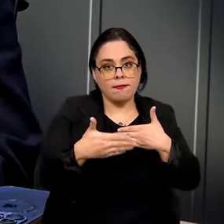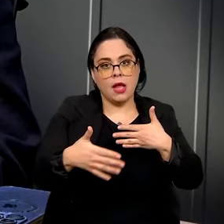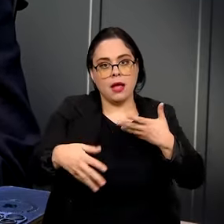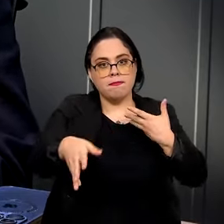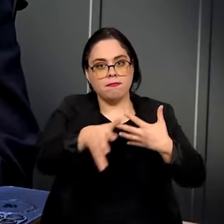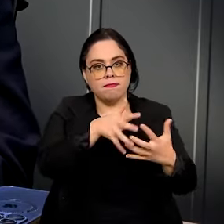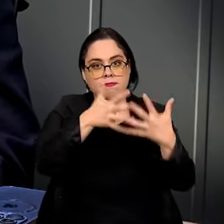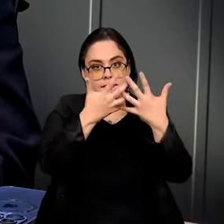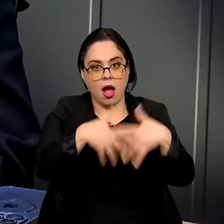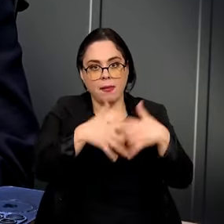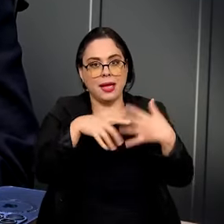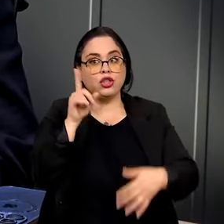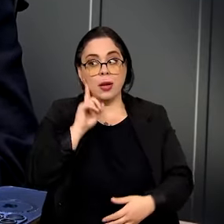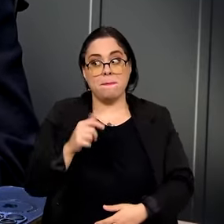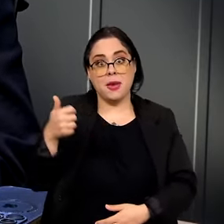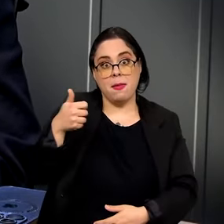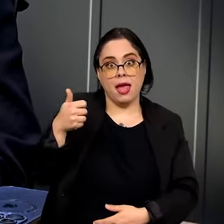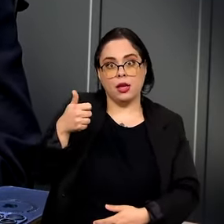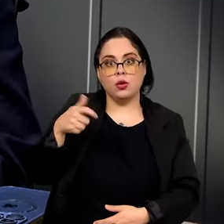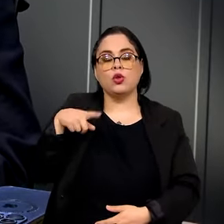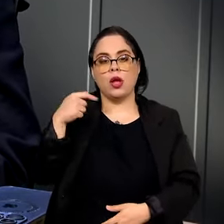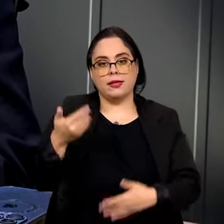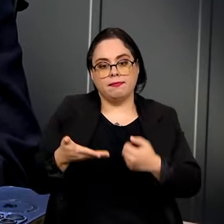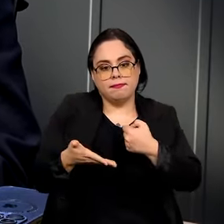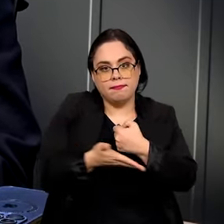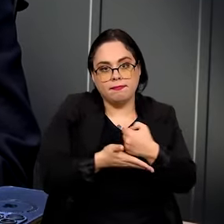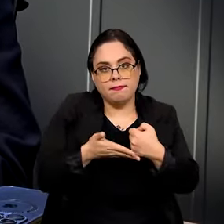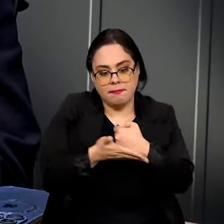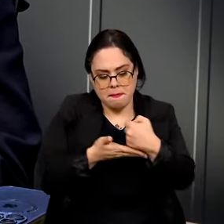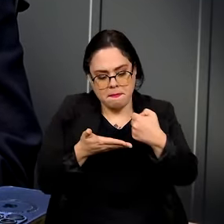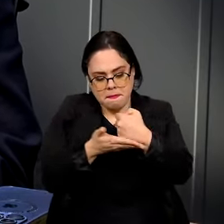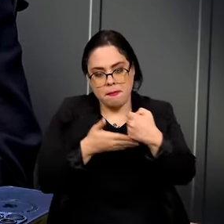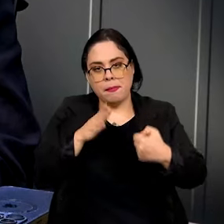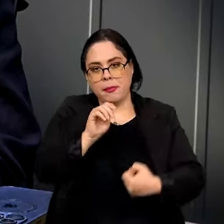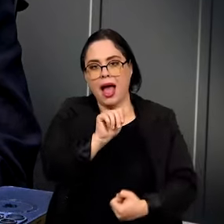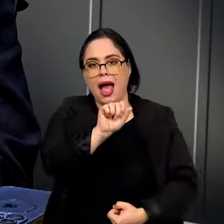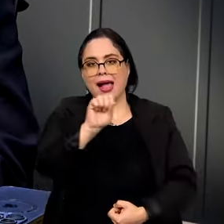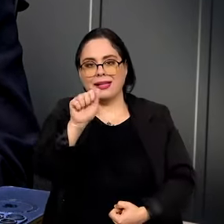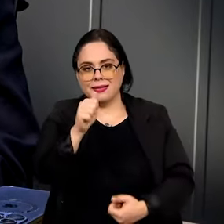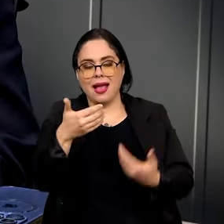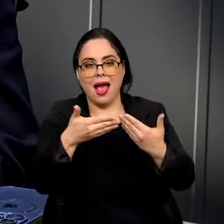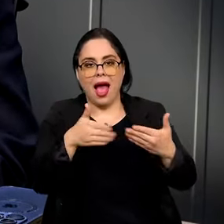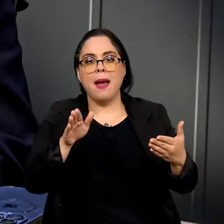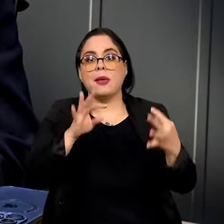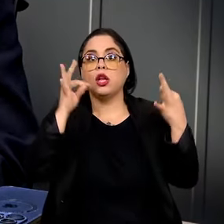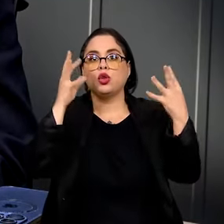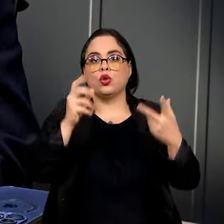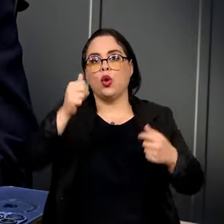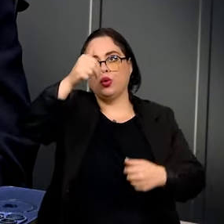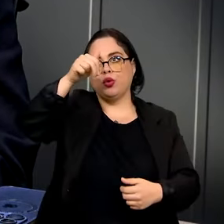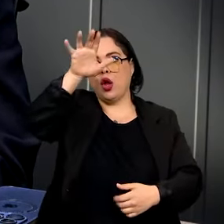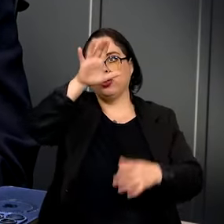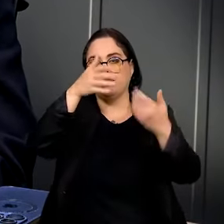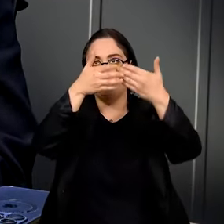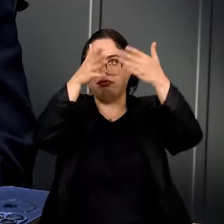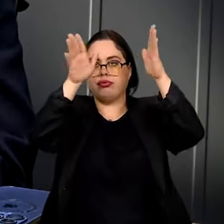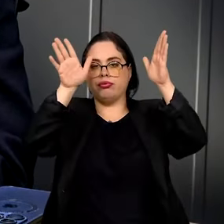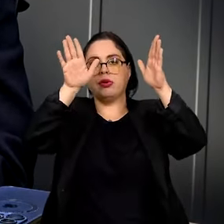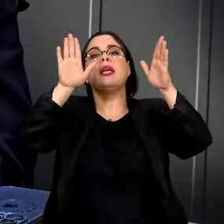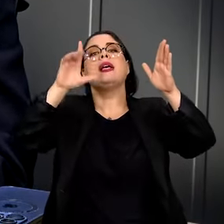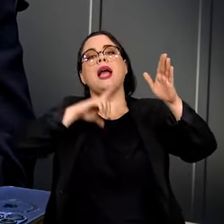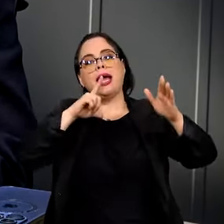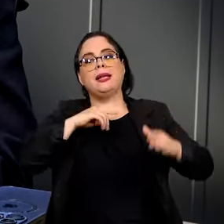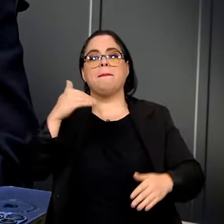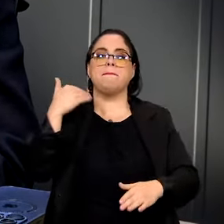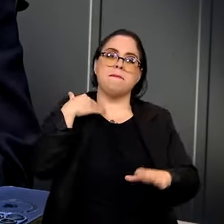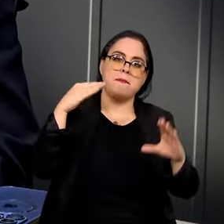operacionalização né dia primeiro agora vamos pro BASA né E aí o BASA vai abrir pro norte todo e depois nós temos